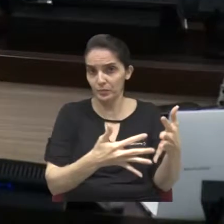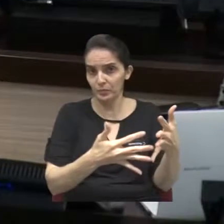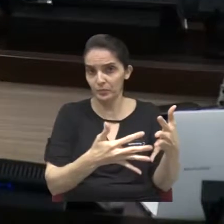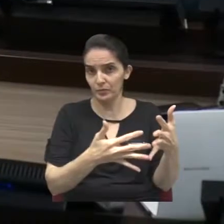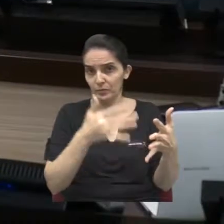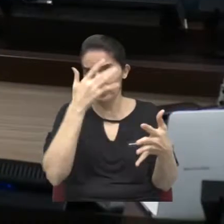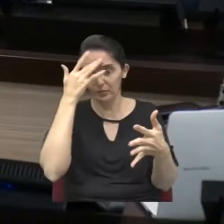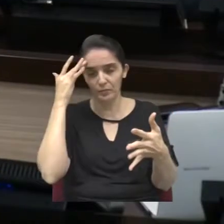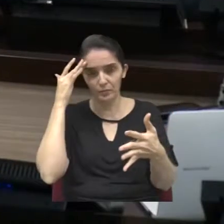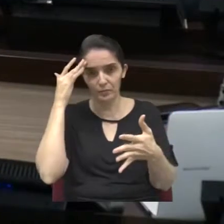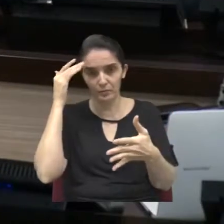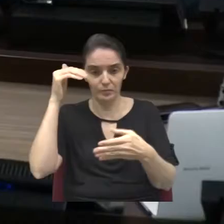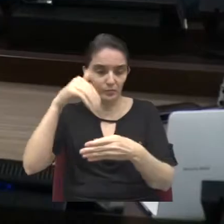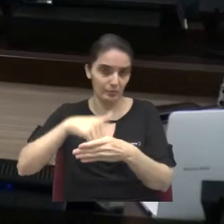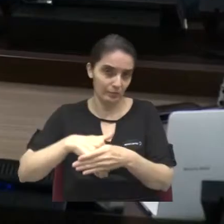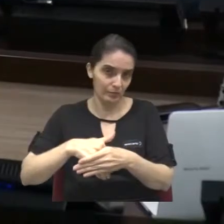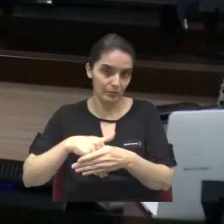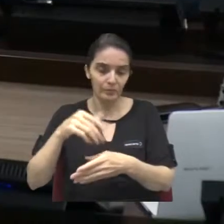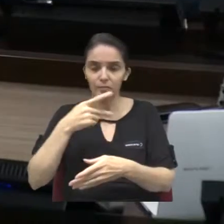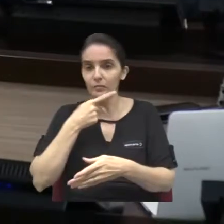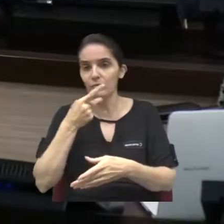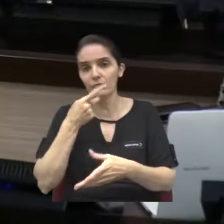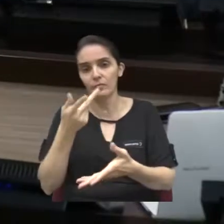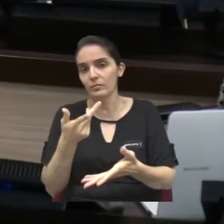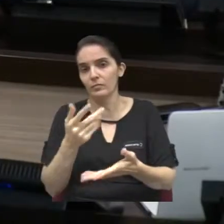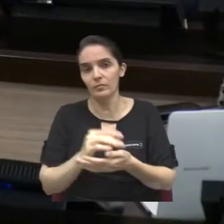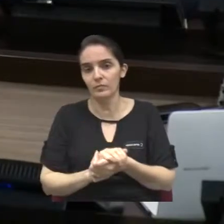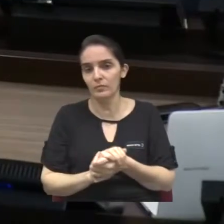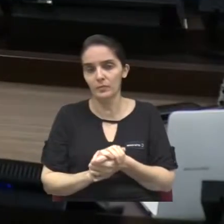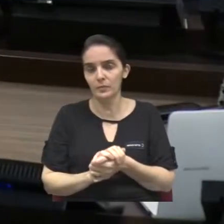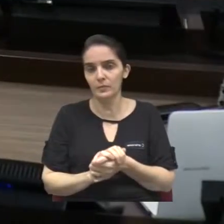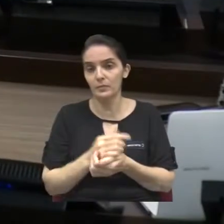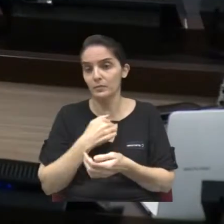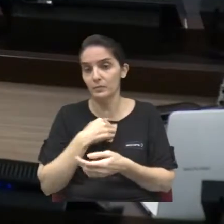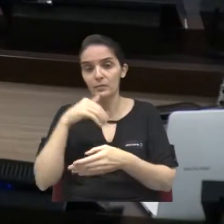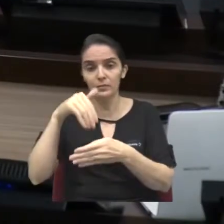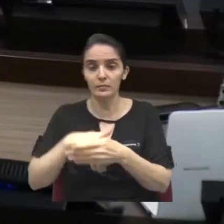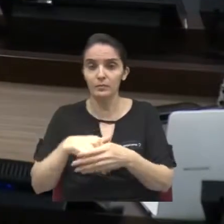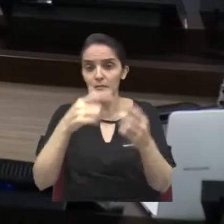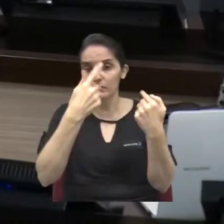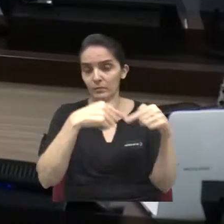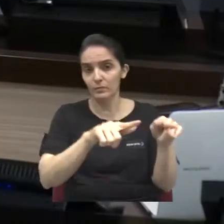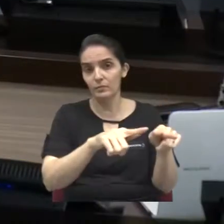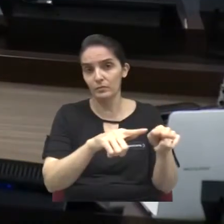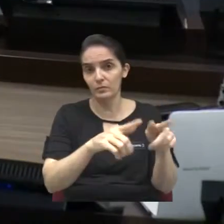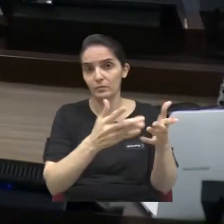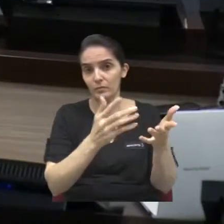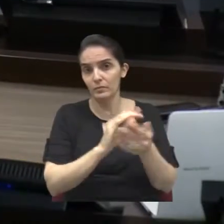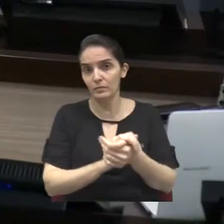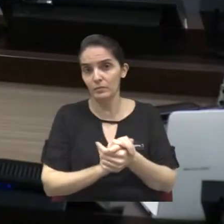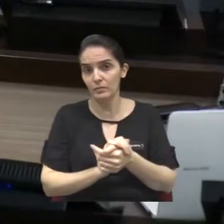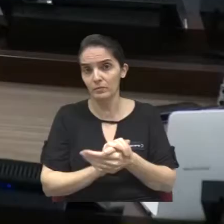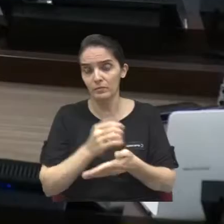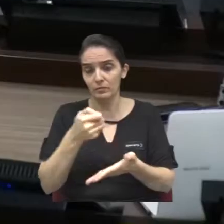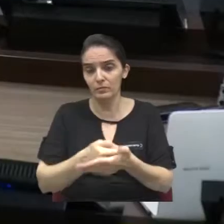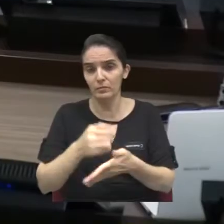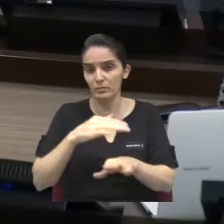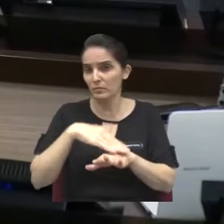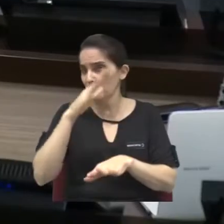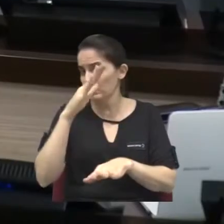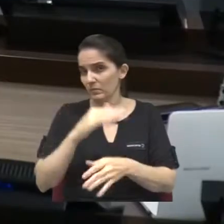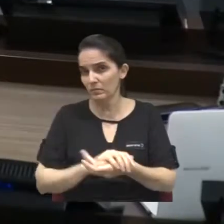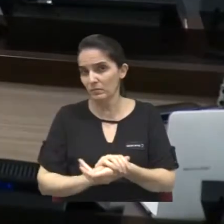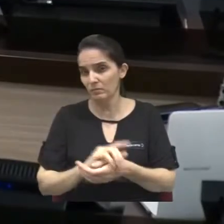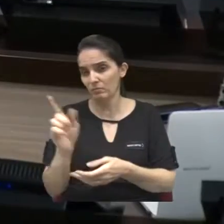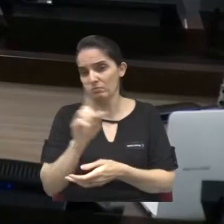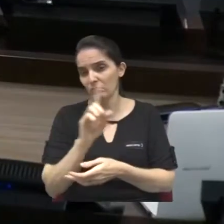para o cidadão de Limeira, que eu votei contrário a uma moção que protesta a elevação dos valores. Eu não tenho cara para votar,